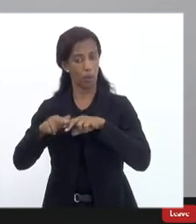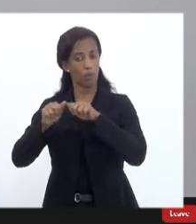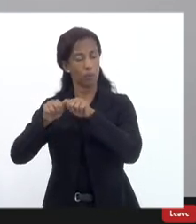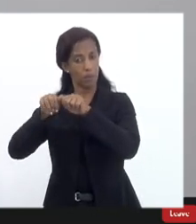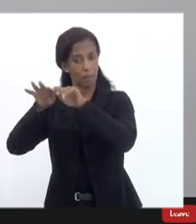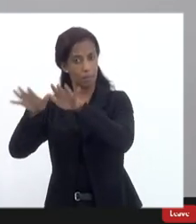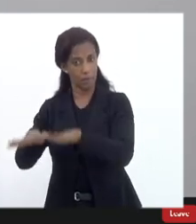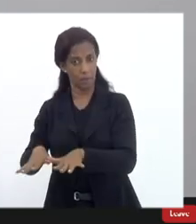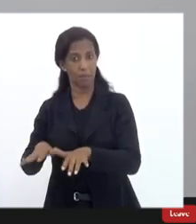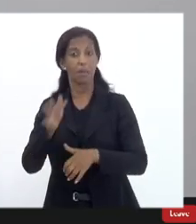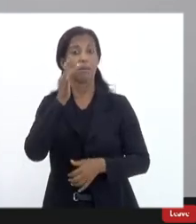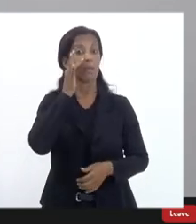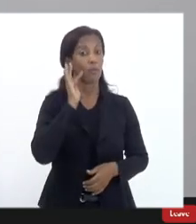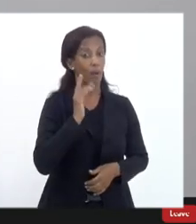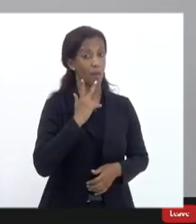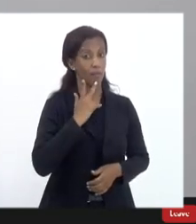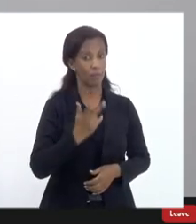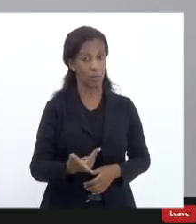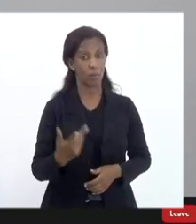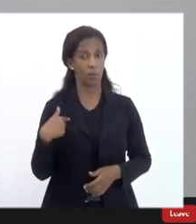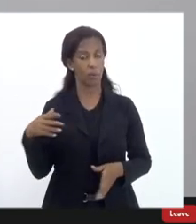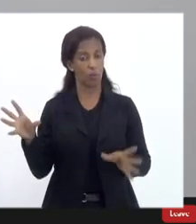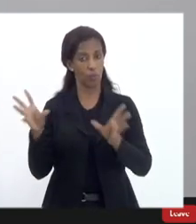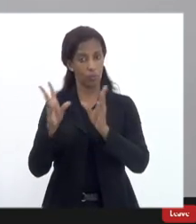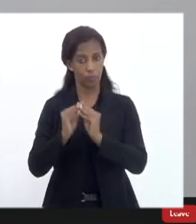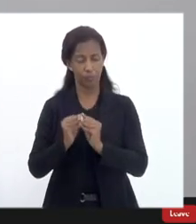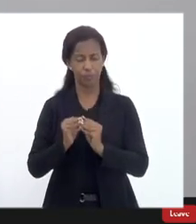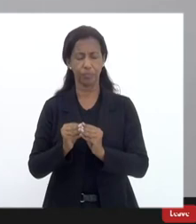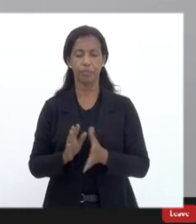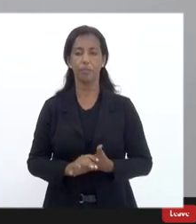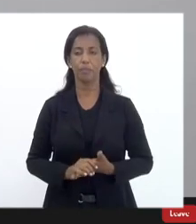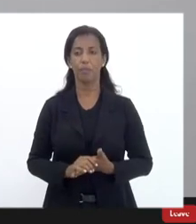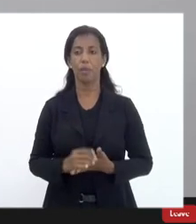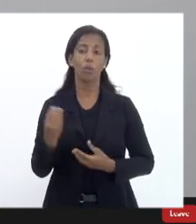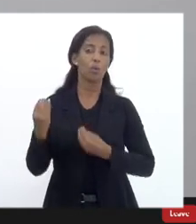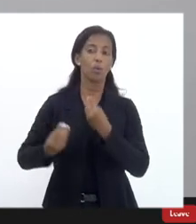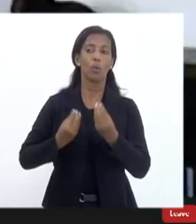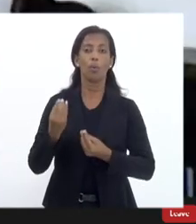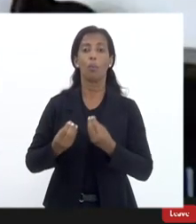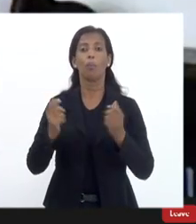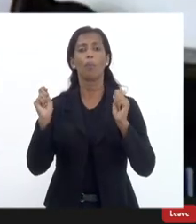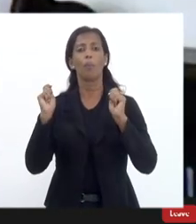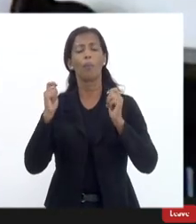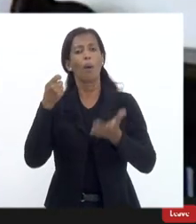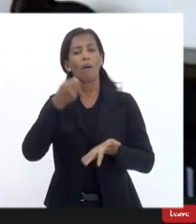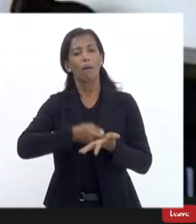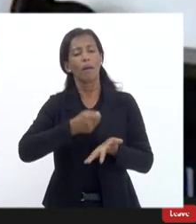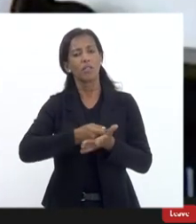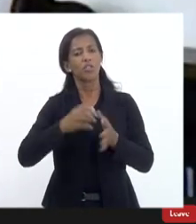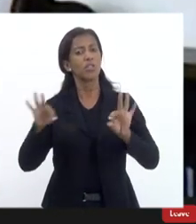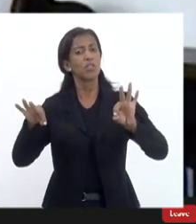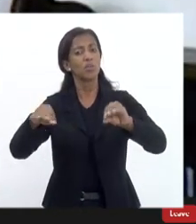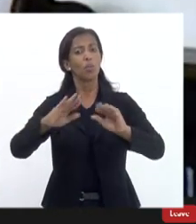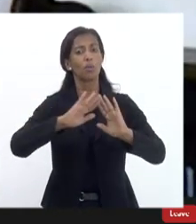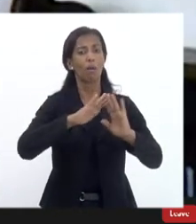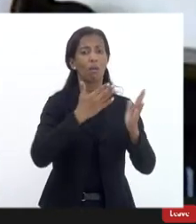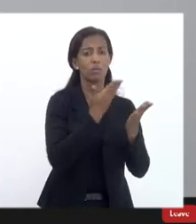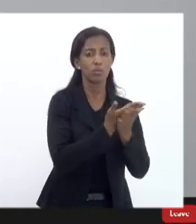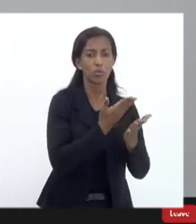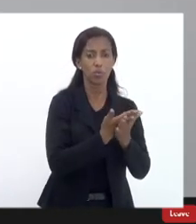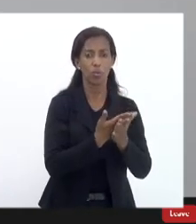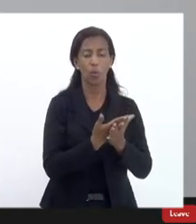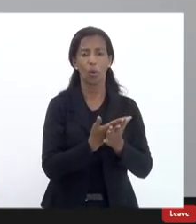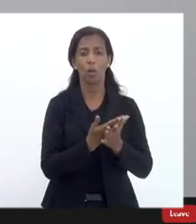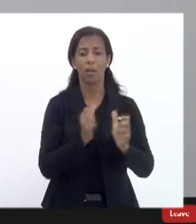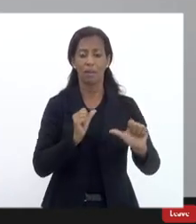Flávio mencionou, eu quero ressaltar, vou concluir, como pode, assim, não haver a garantia em todas as escolas de que na troca